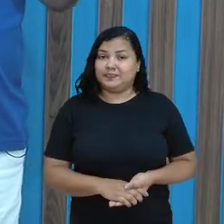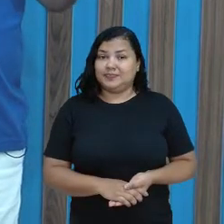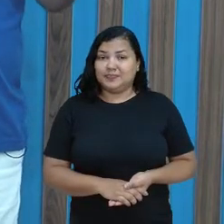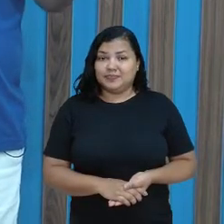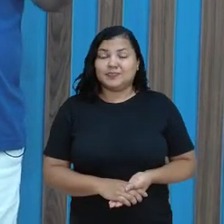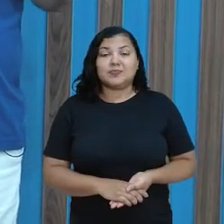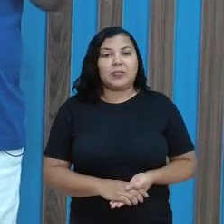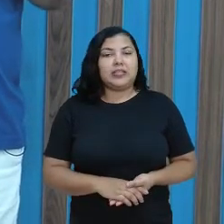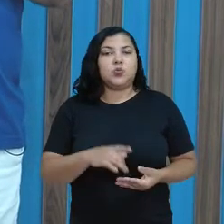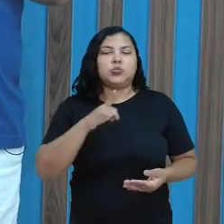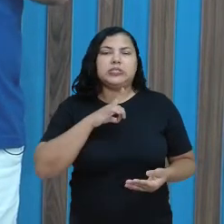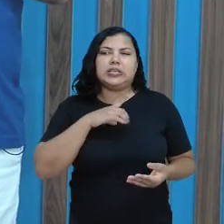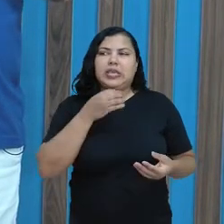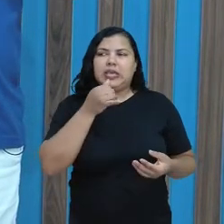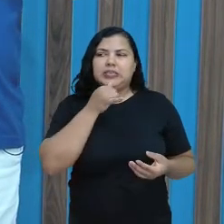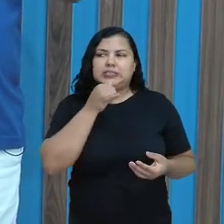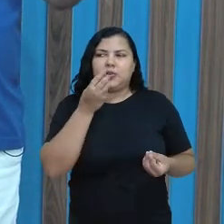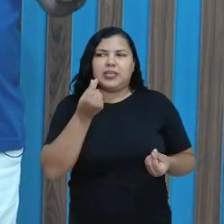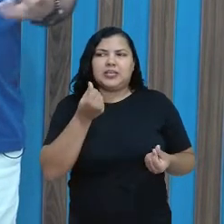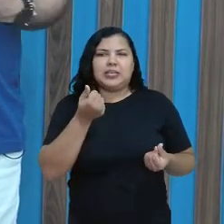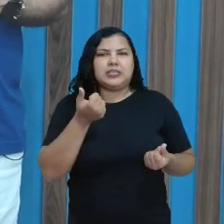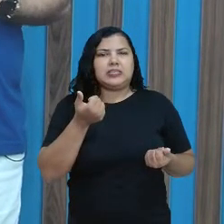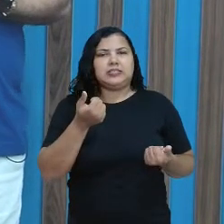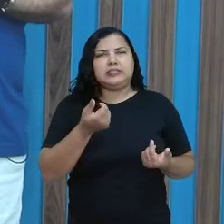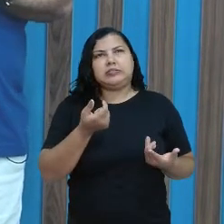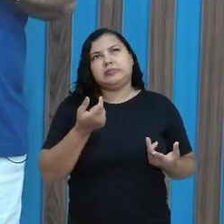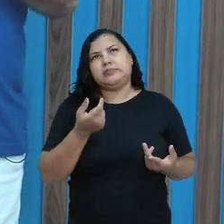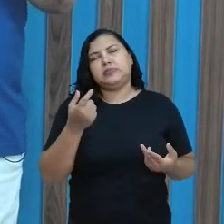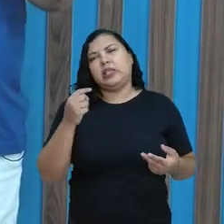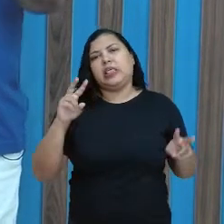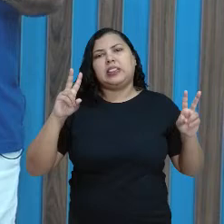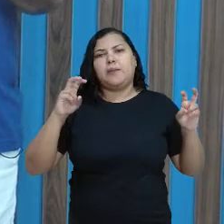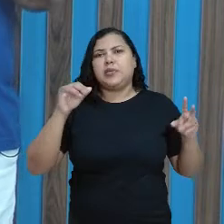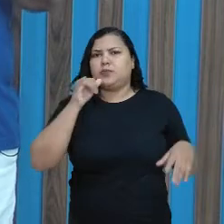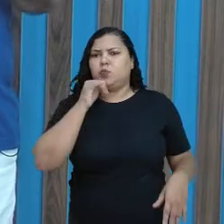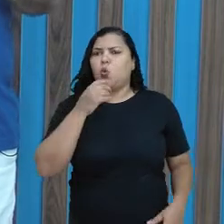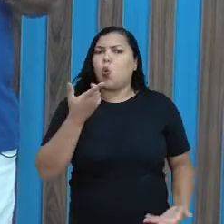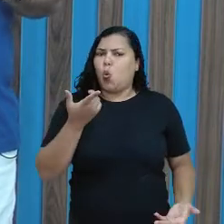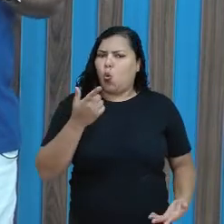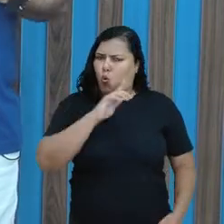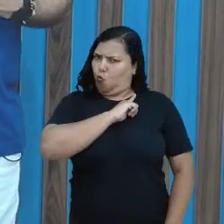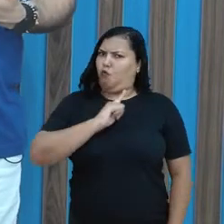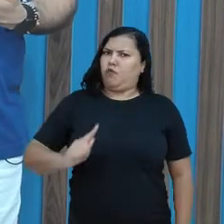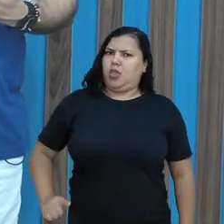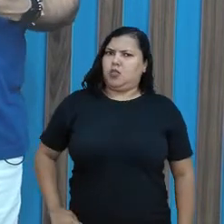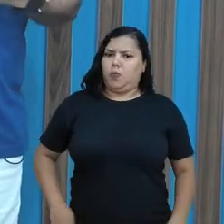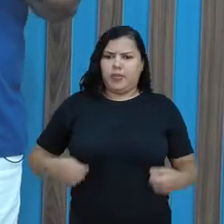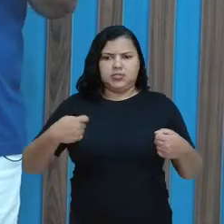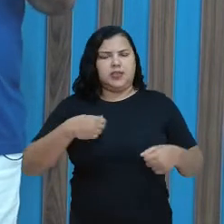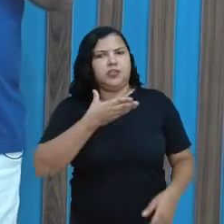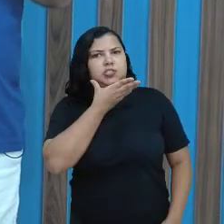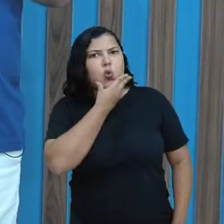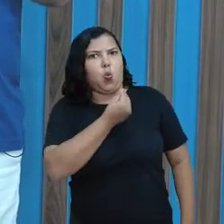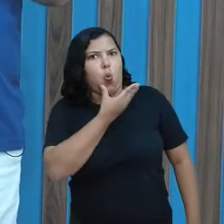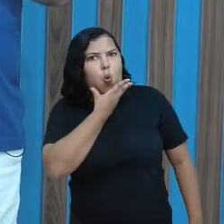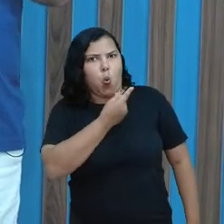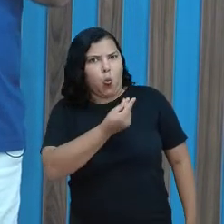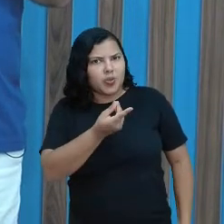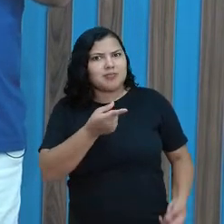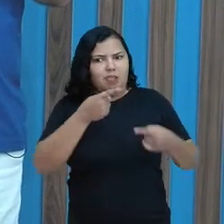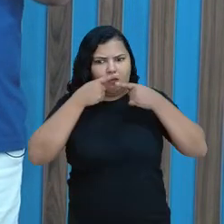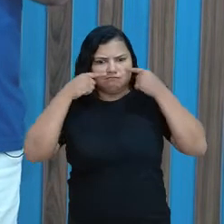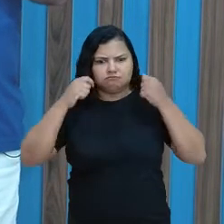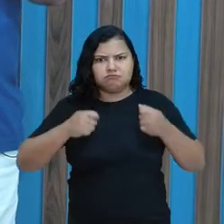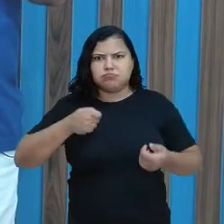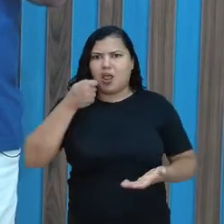existia, né, ainda muito aquela visão patriarcal, né, onde o governante ele tinha que ser um homem. Então, quem era